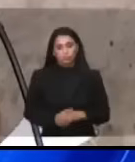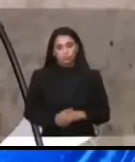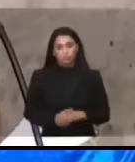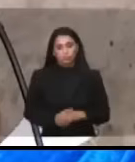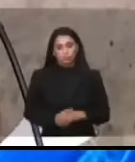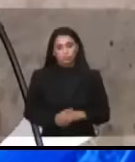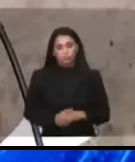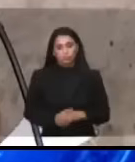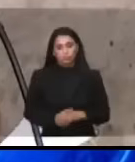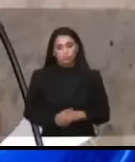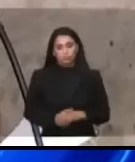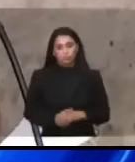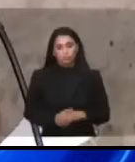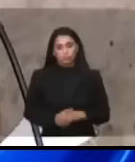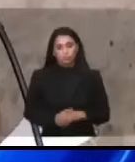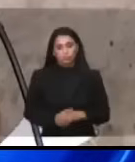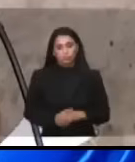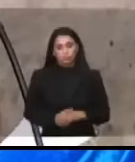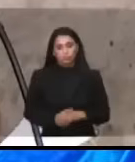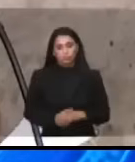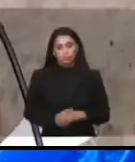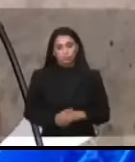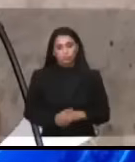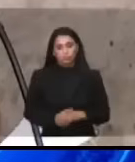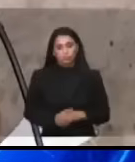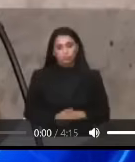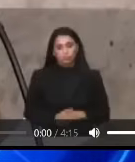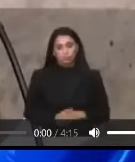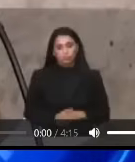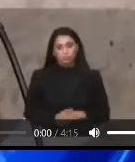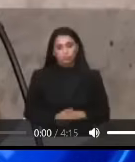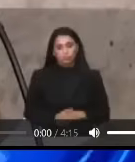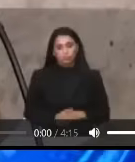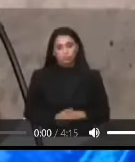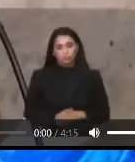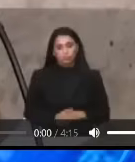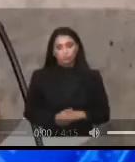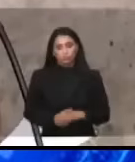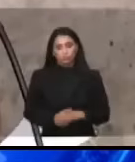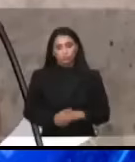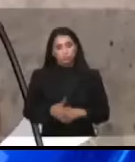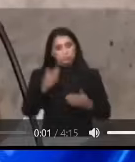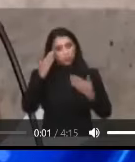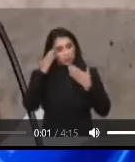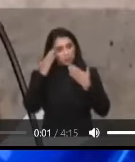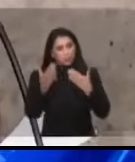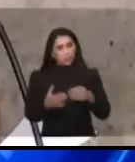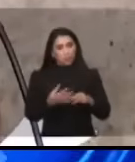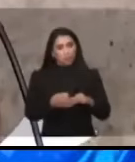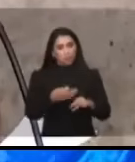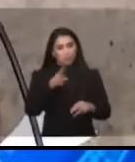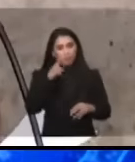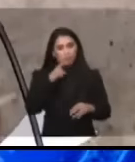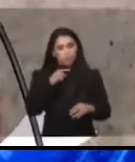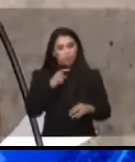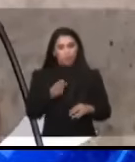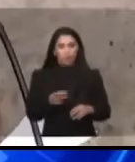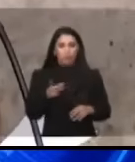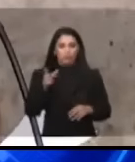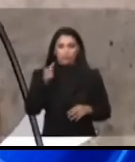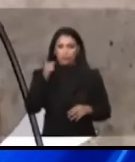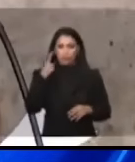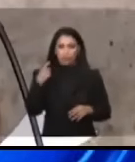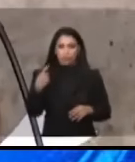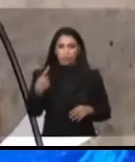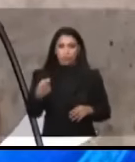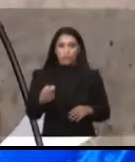julgamento tão covarde como foi a revisão da vida toda. Preste atenção. Interessante essa sistemática,